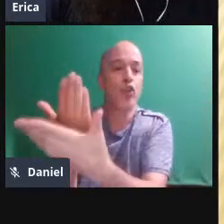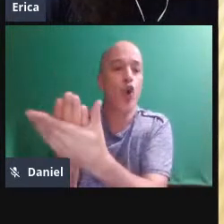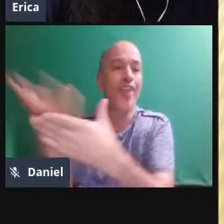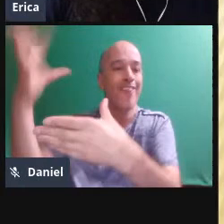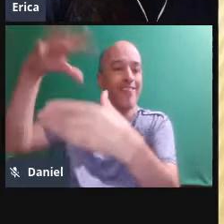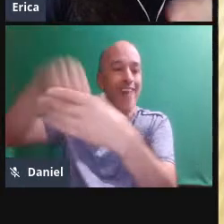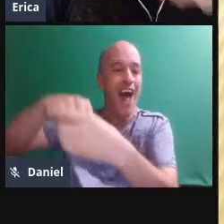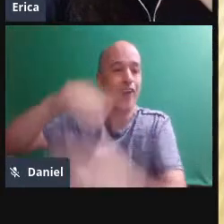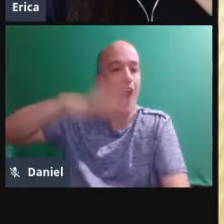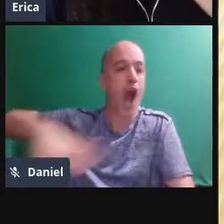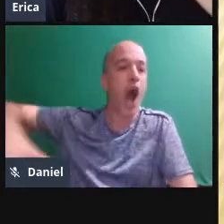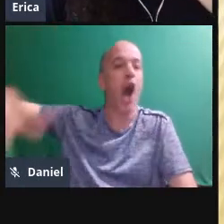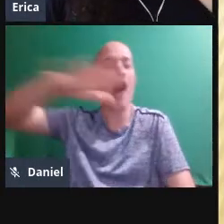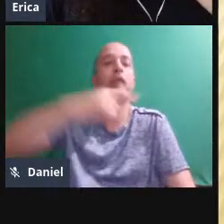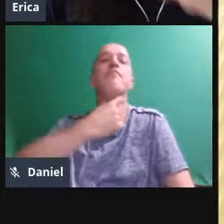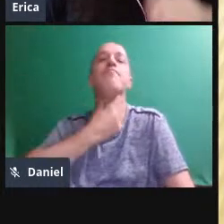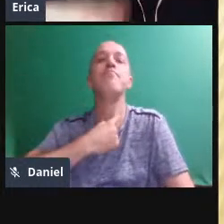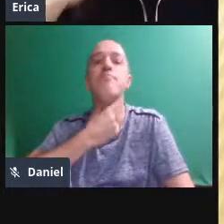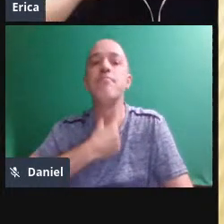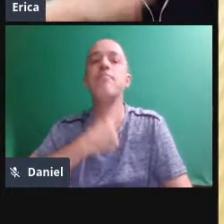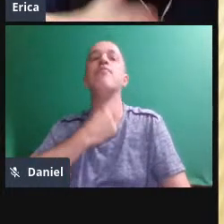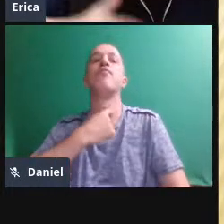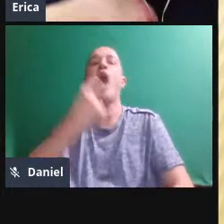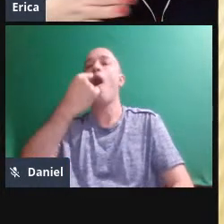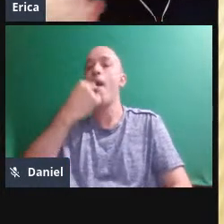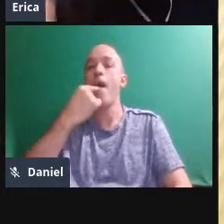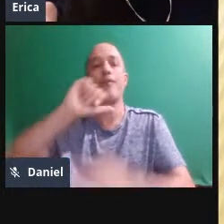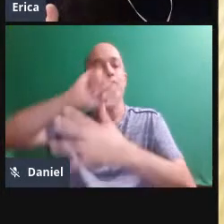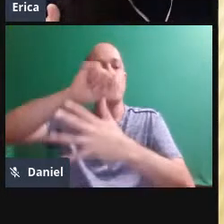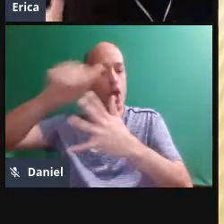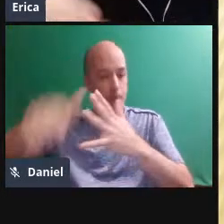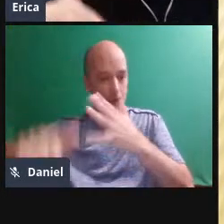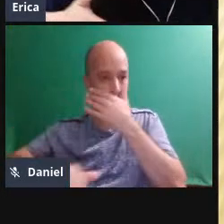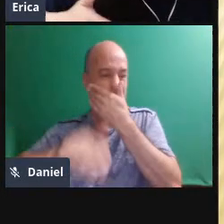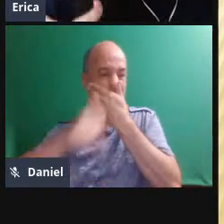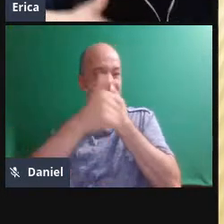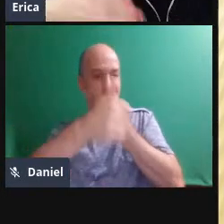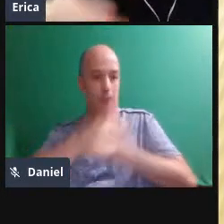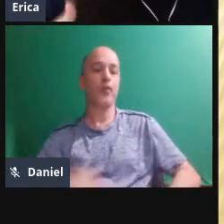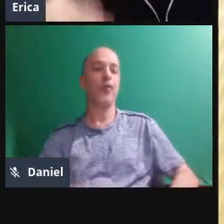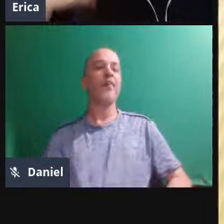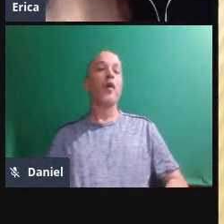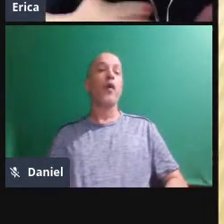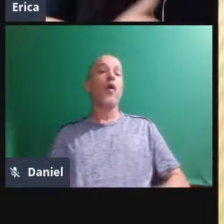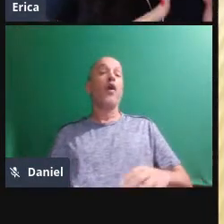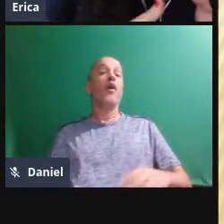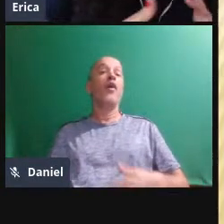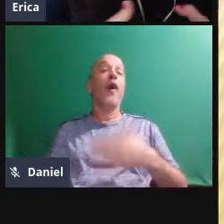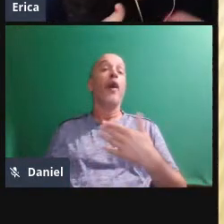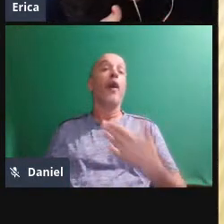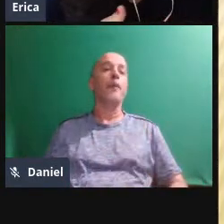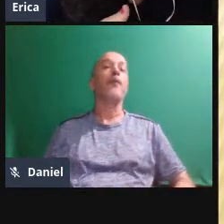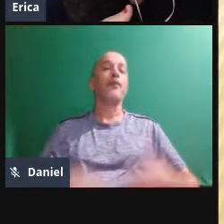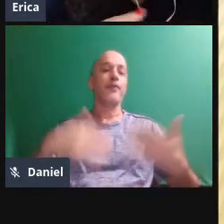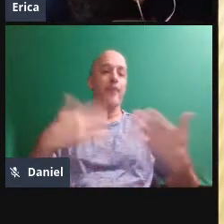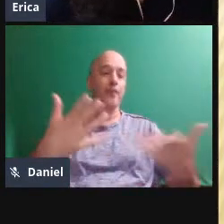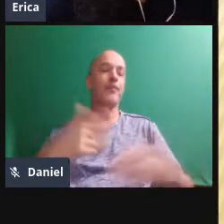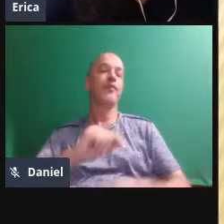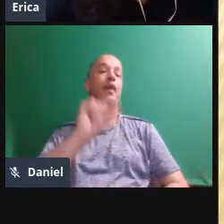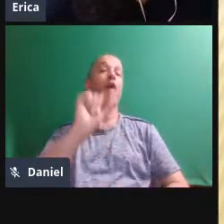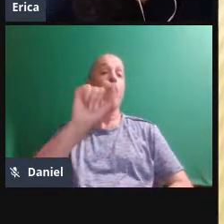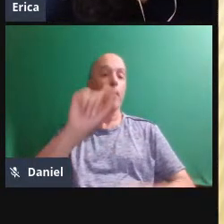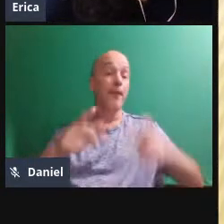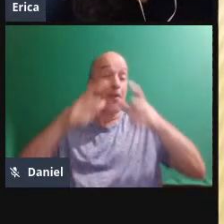Linguagem é diferente. É o estudo dentro da área, é uma área que abrange tudo isso que eu falei